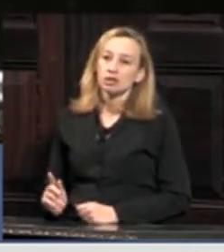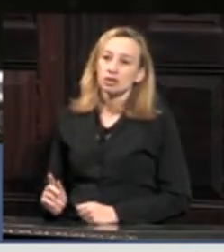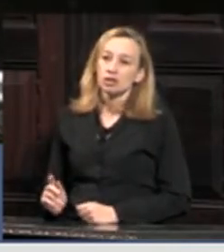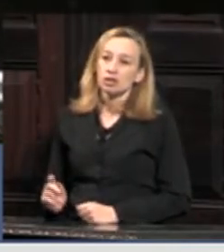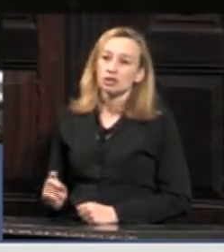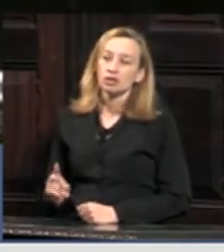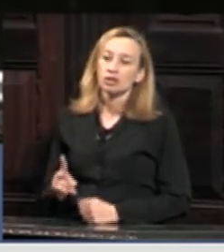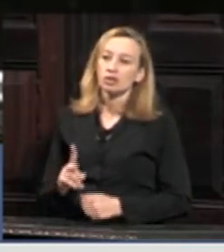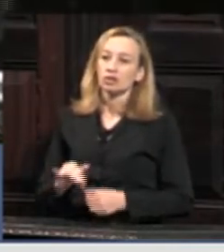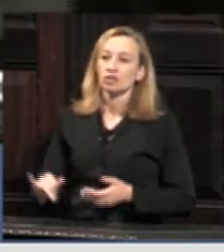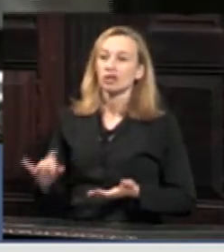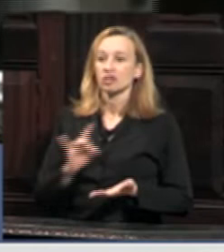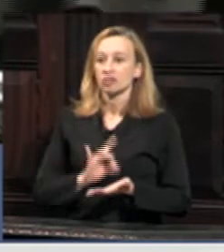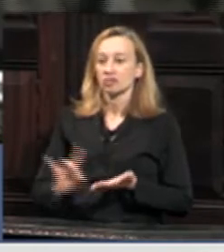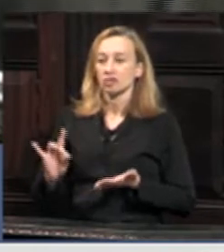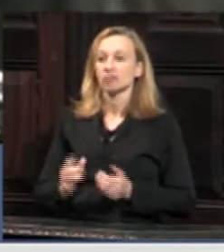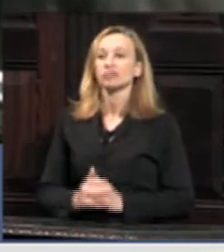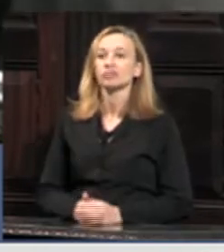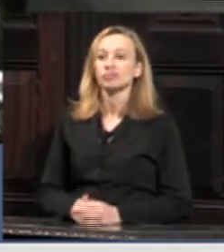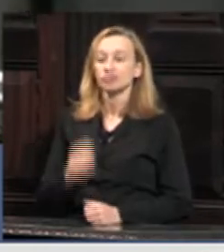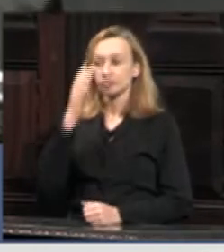Vai autógrafo.